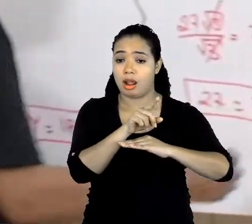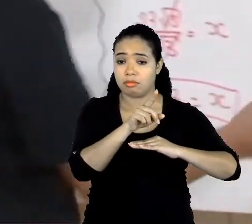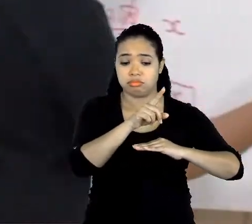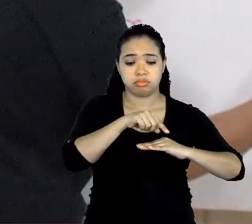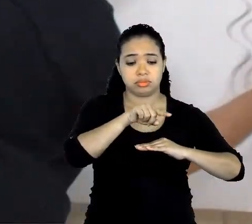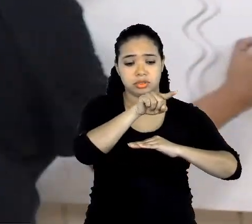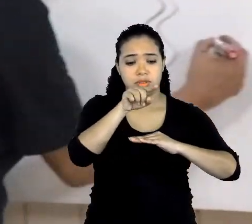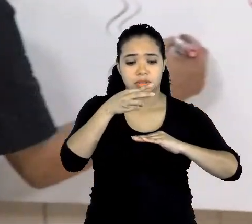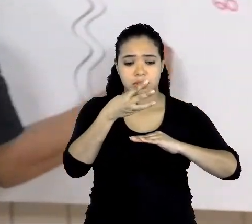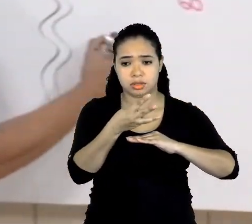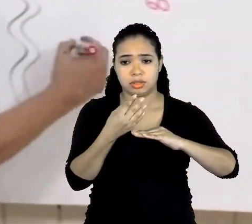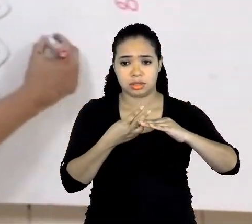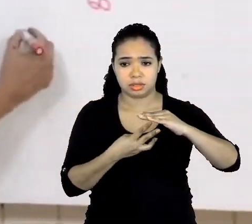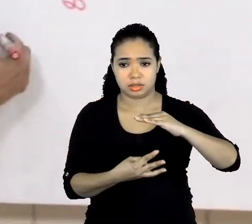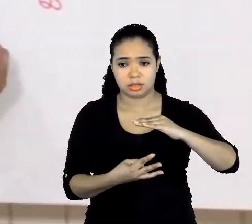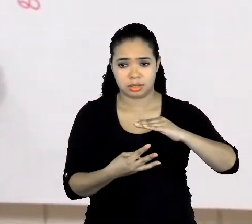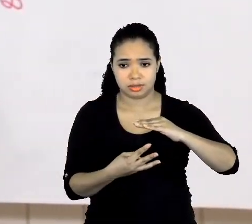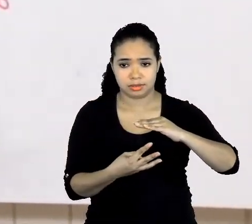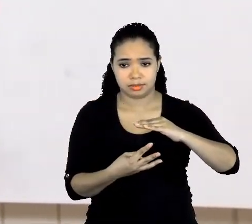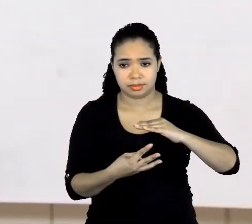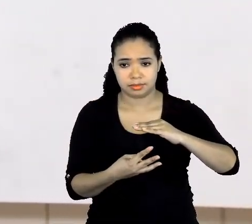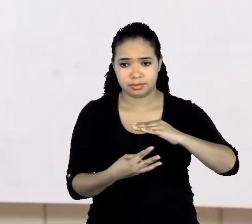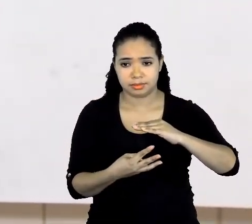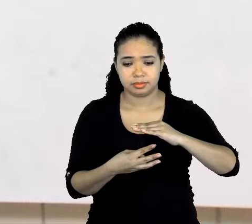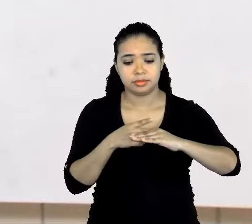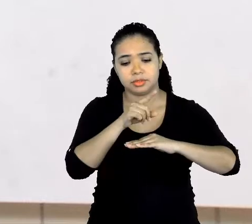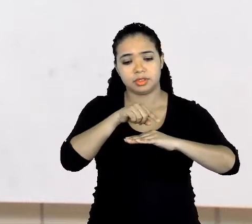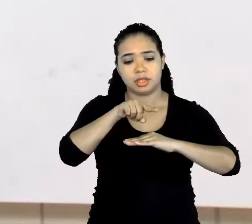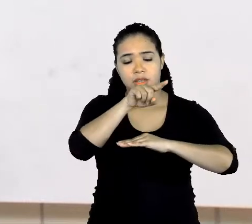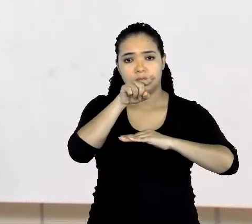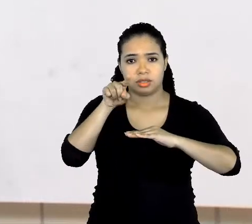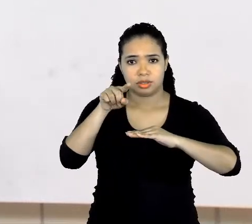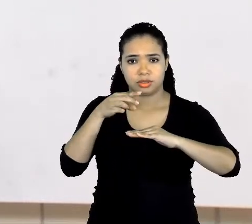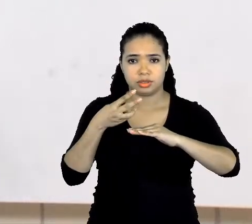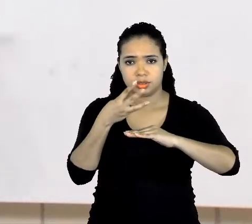já ponho aqui direto, vamos ganhar esse tempo. Raiz de 3 sobre 3.